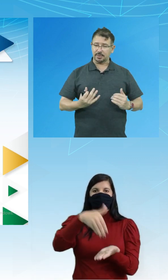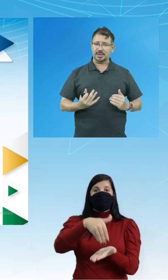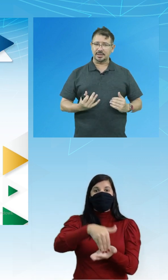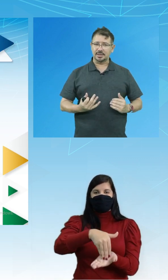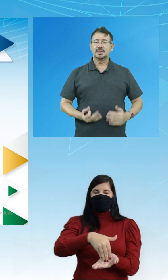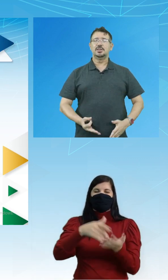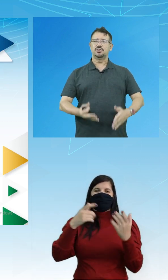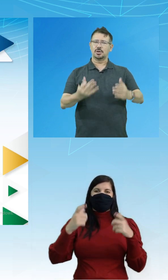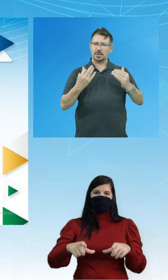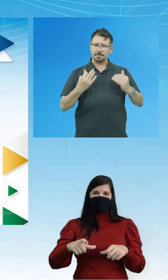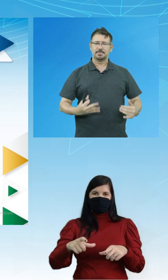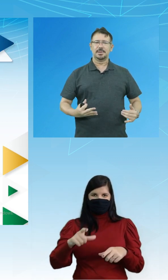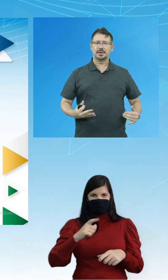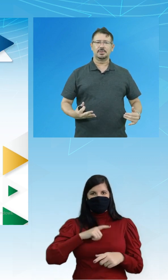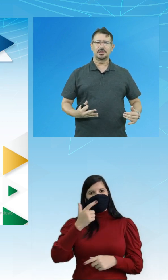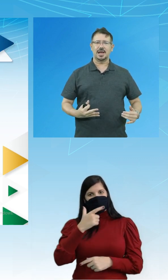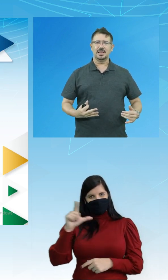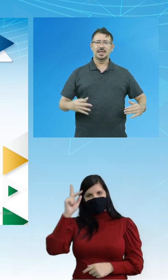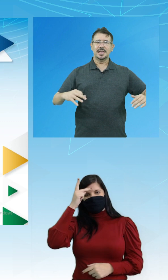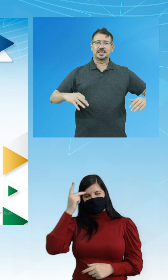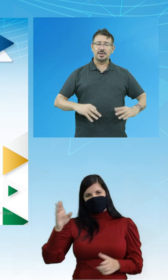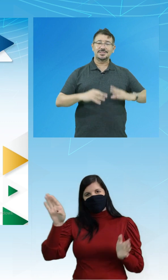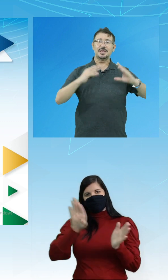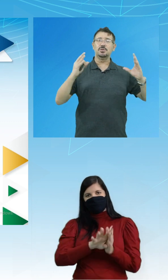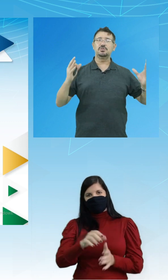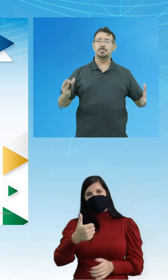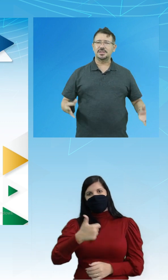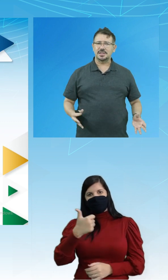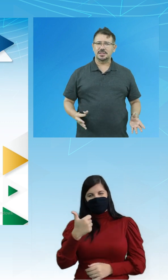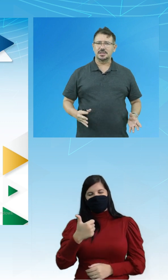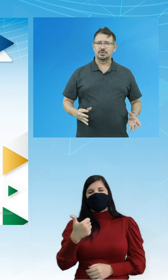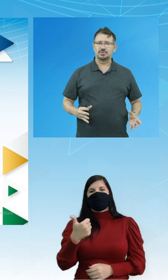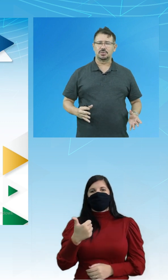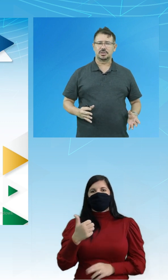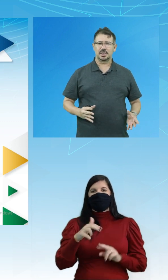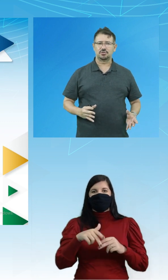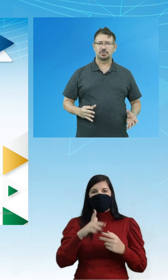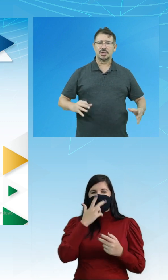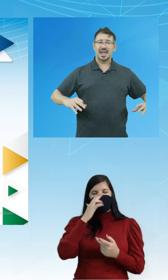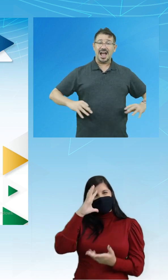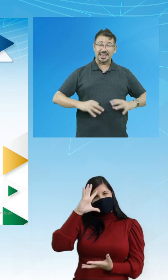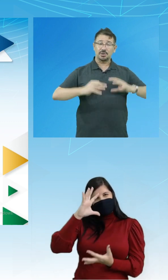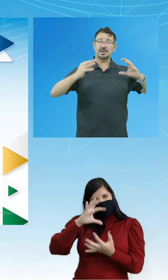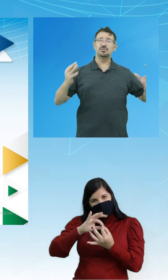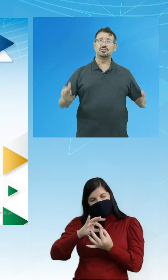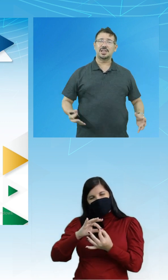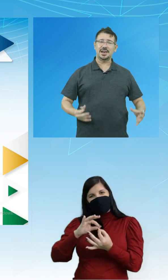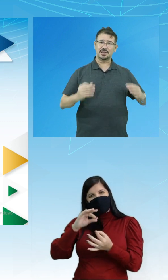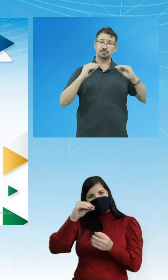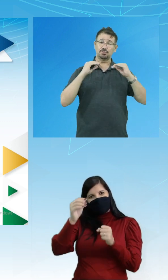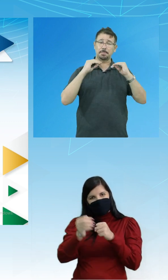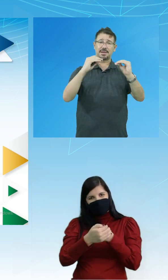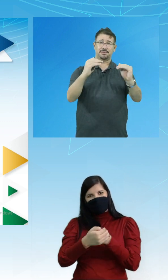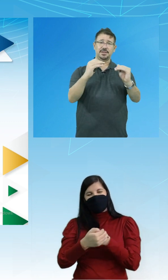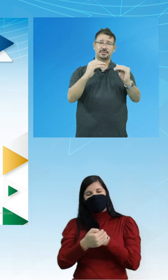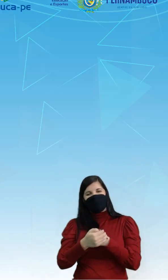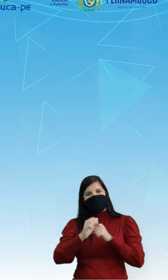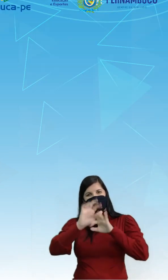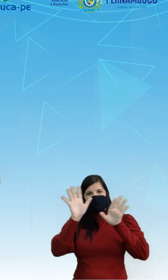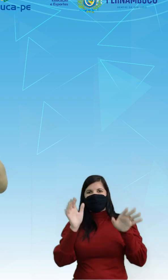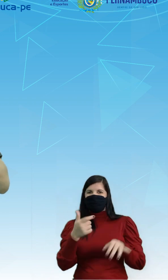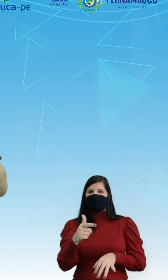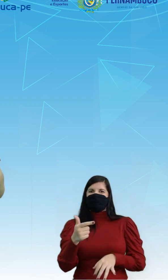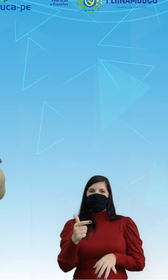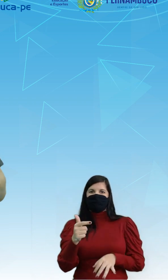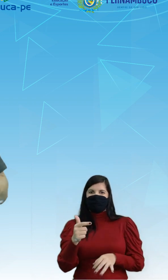houve alguém que chegou em primeiro lugar. Então, são os subtendidos do texto, aquilo que não está na superfície do